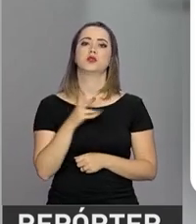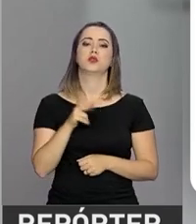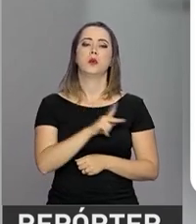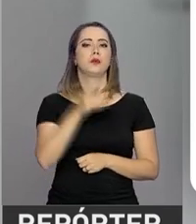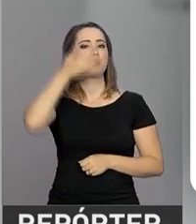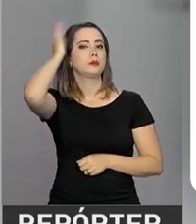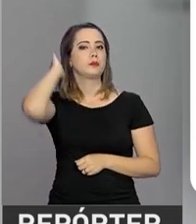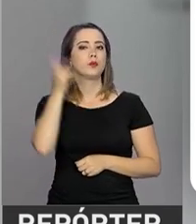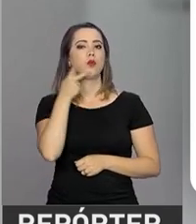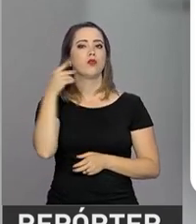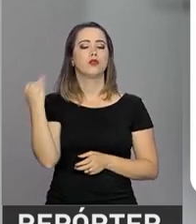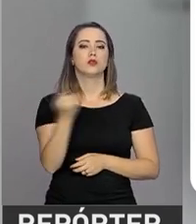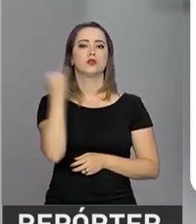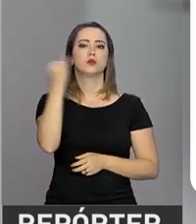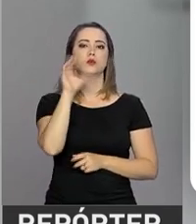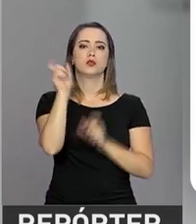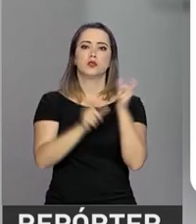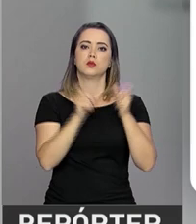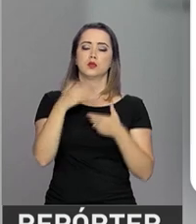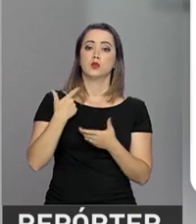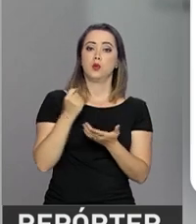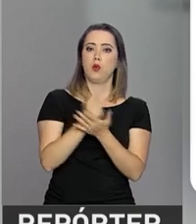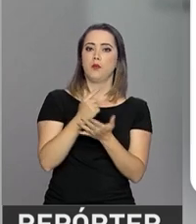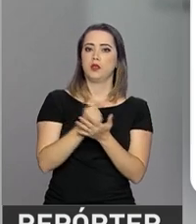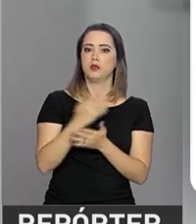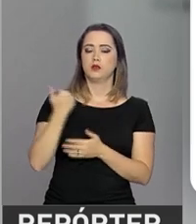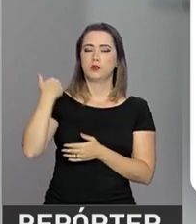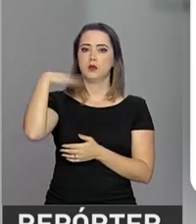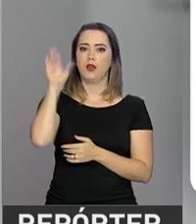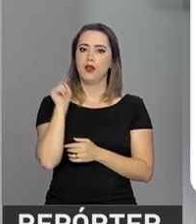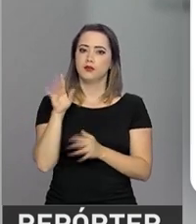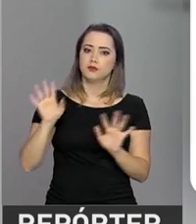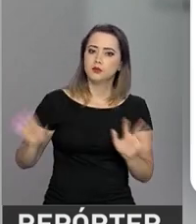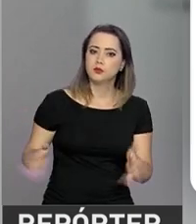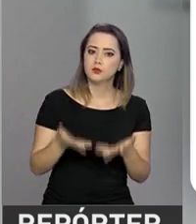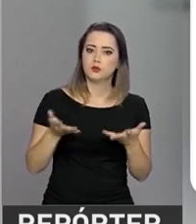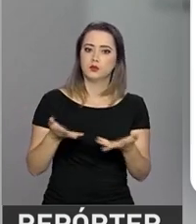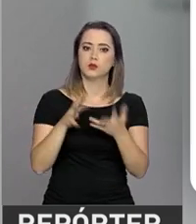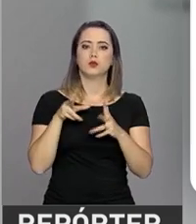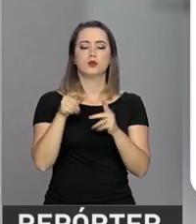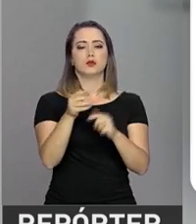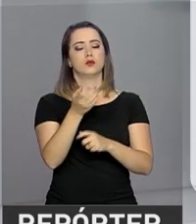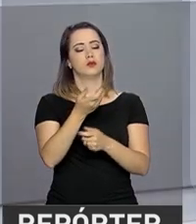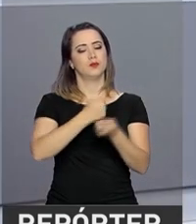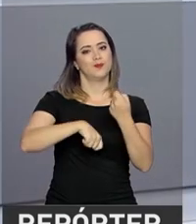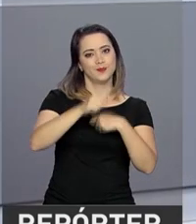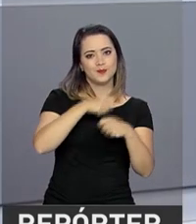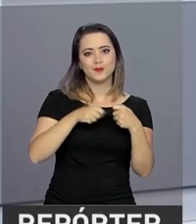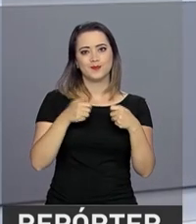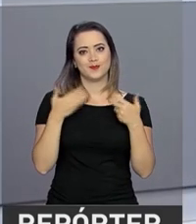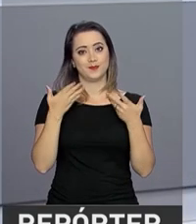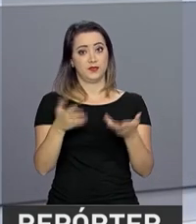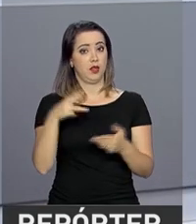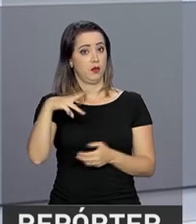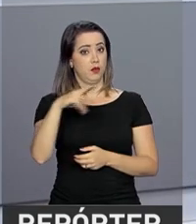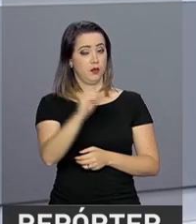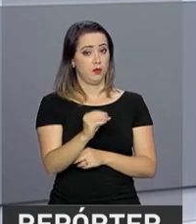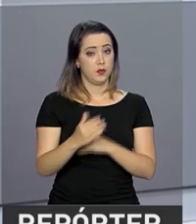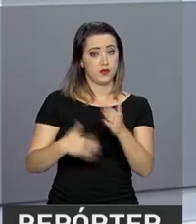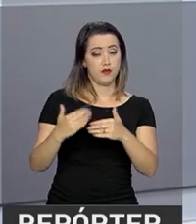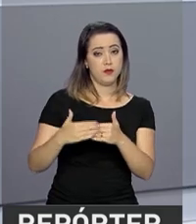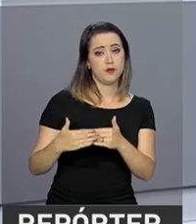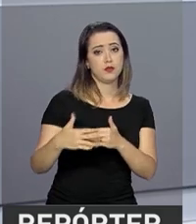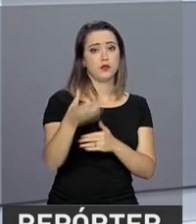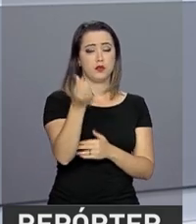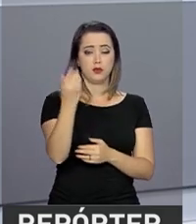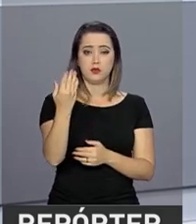Temer ressaltou que os brasileiros estão consumindo mais e que isso movimenta toda a economia. Em março, o setor avançou